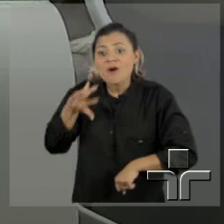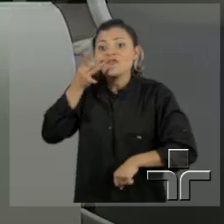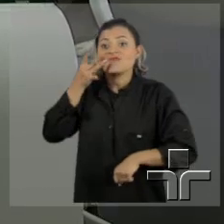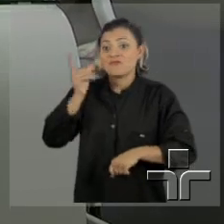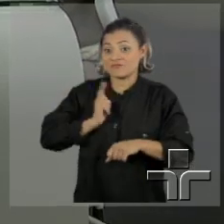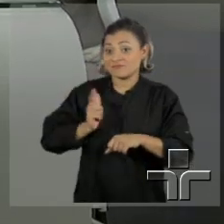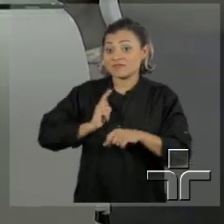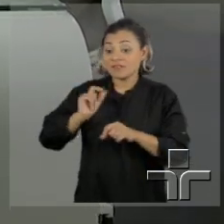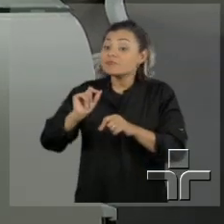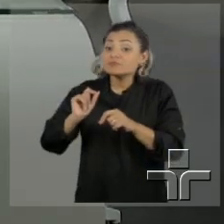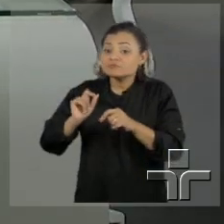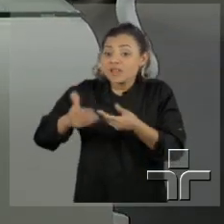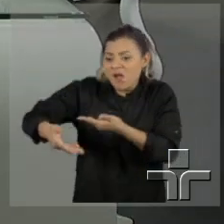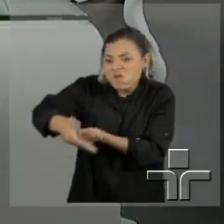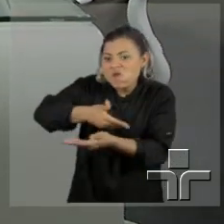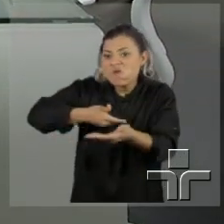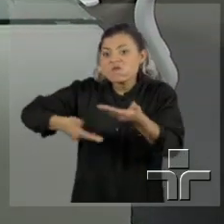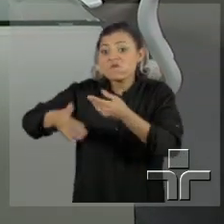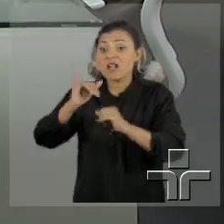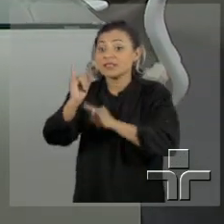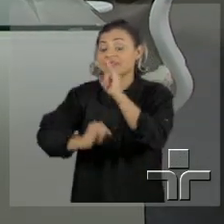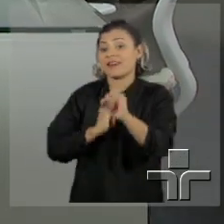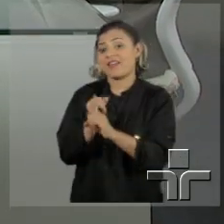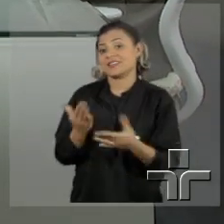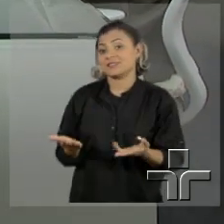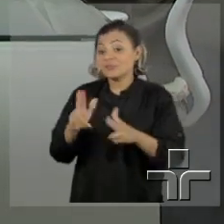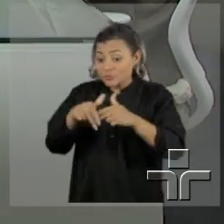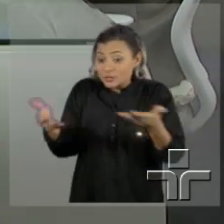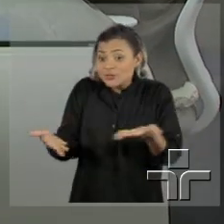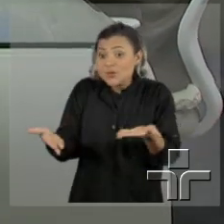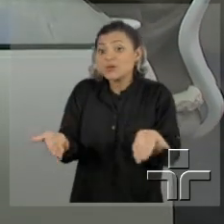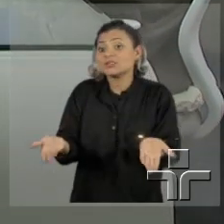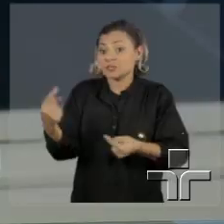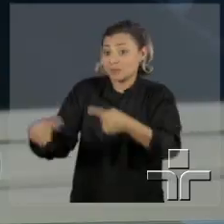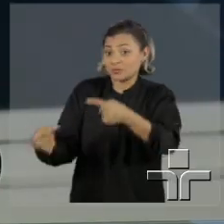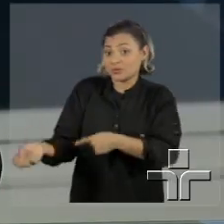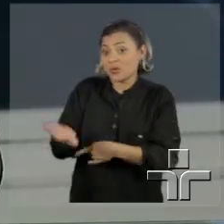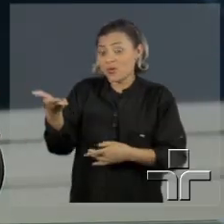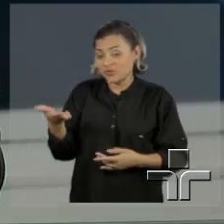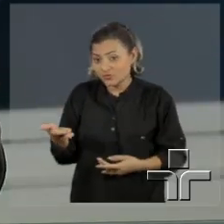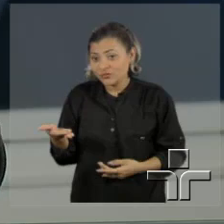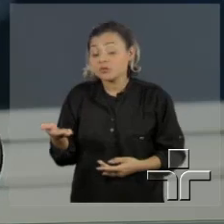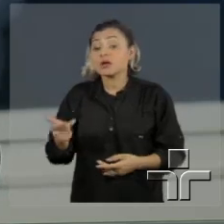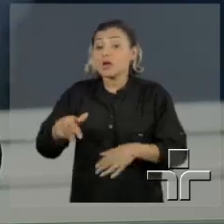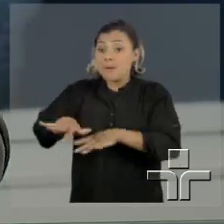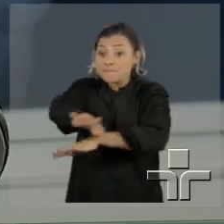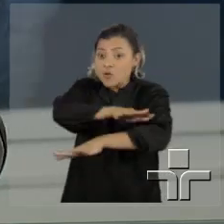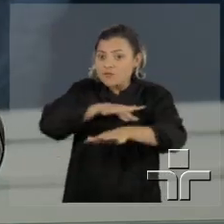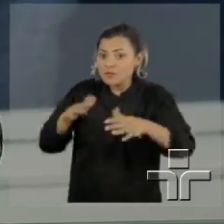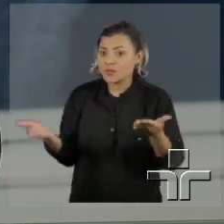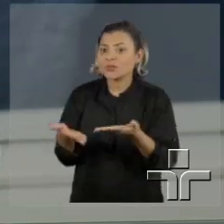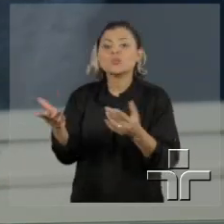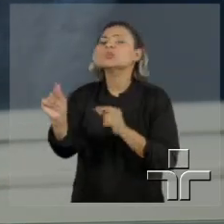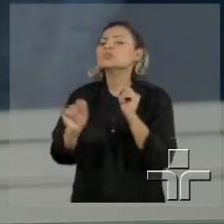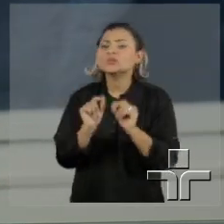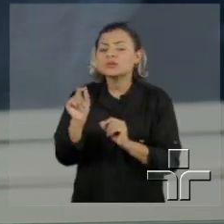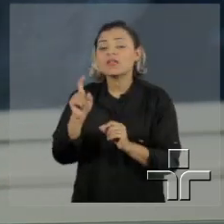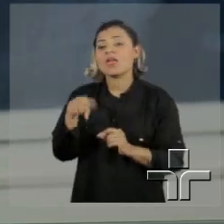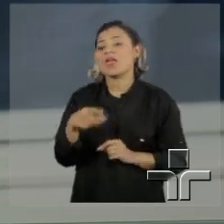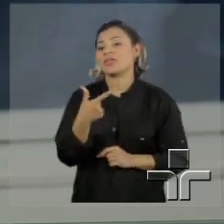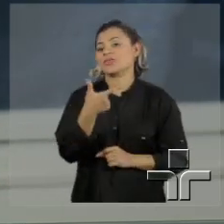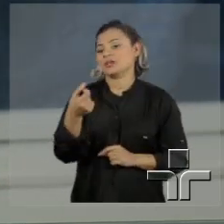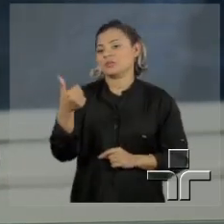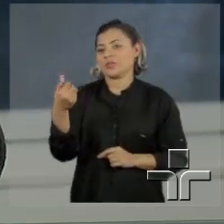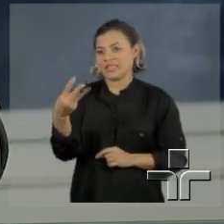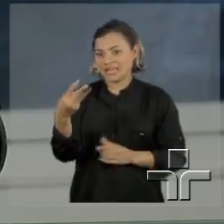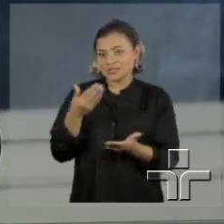24 horas. O começo disso para a gente aqui no Brasil, e não à toa que esses movimentos saem, foram essas jornadas de